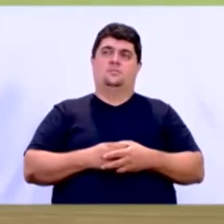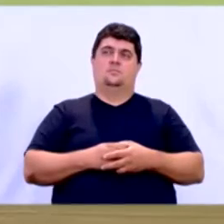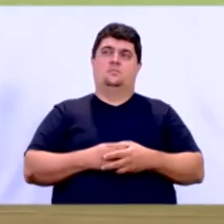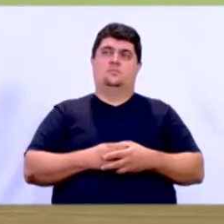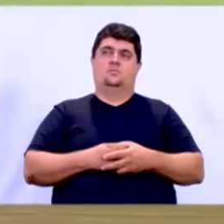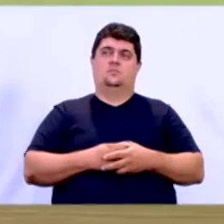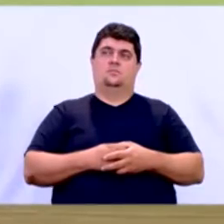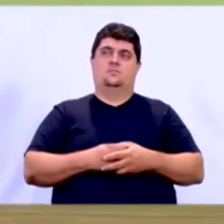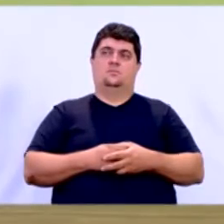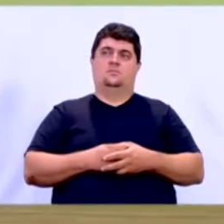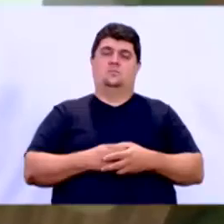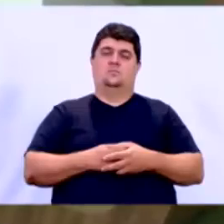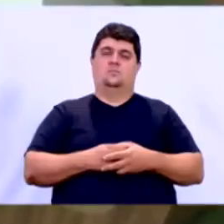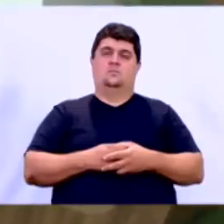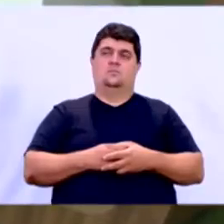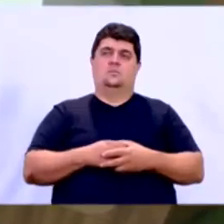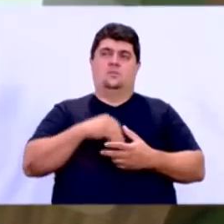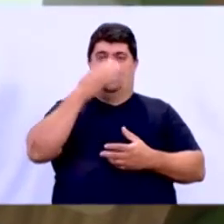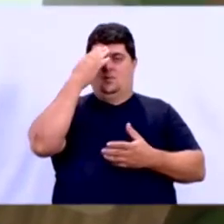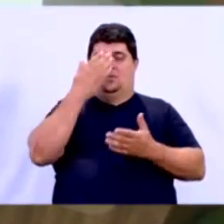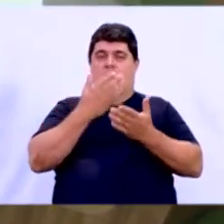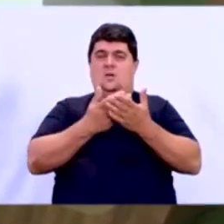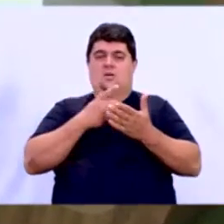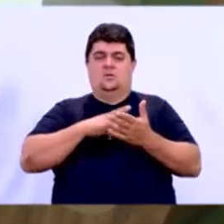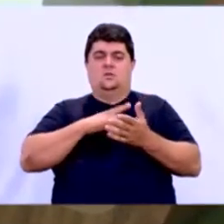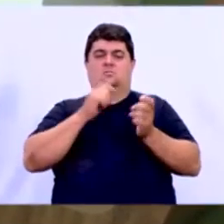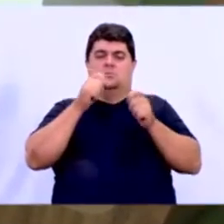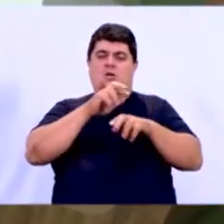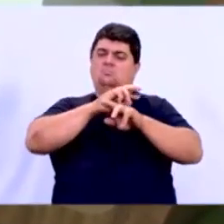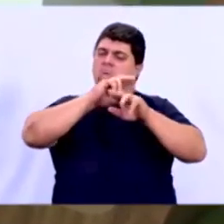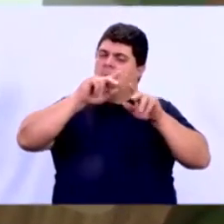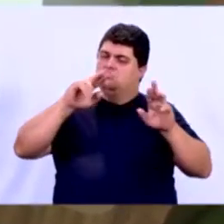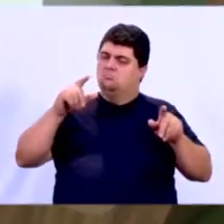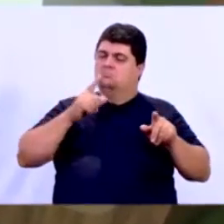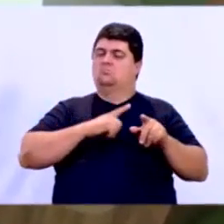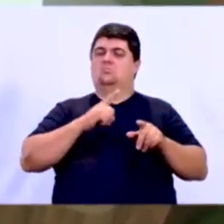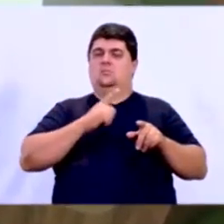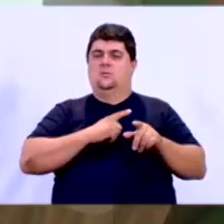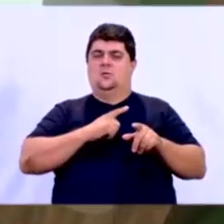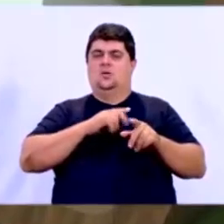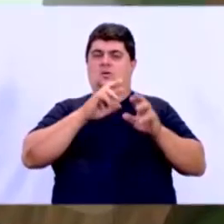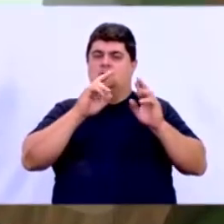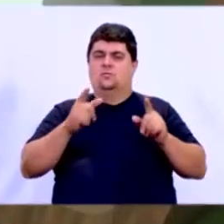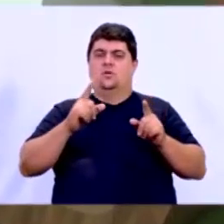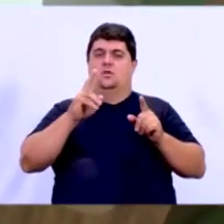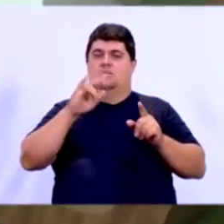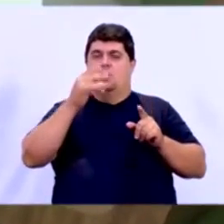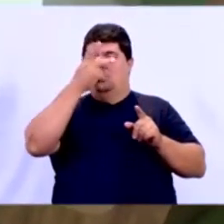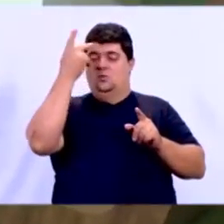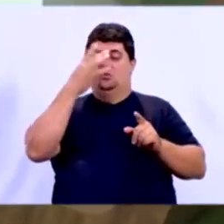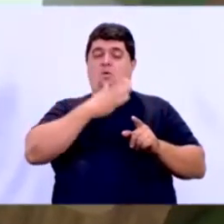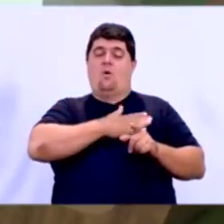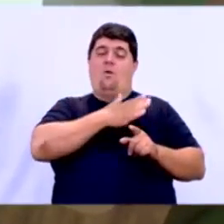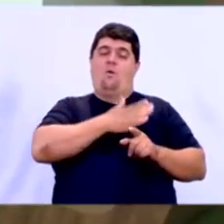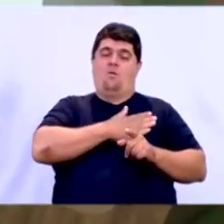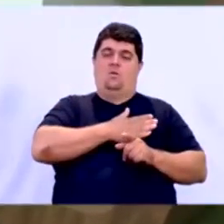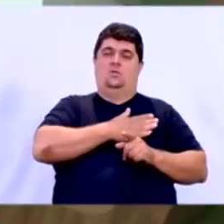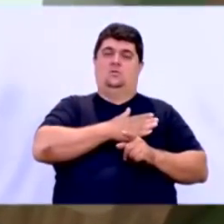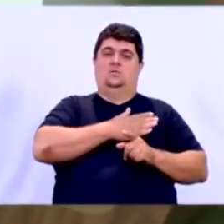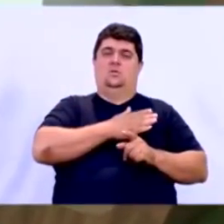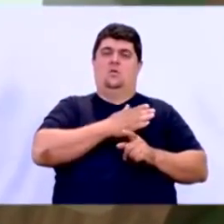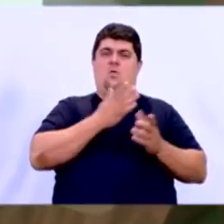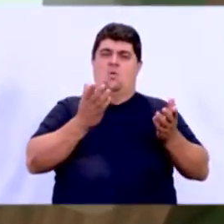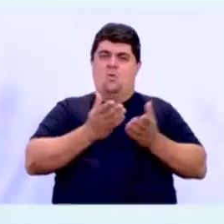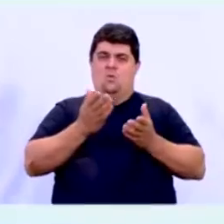né, professor? Eu acredito que tentar trabalhar de forma que apresente um diferencial que vá atender o cliente. E hoje em dia é